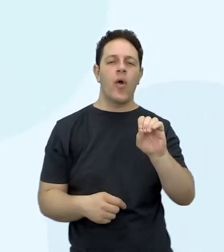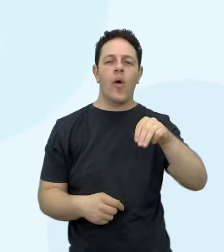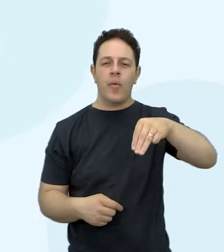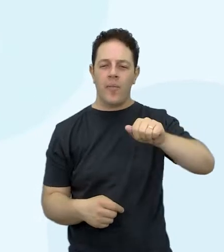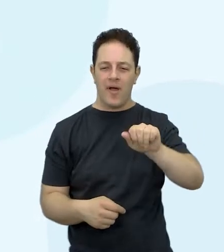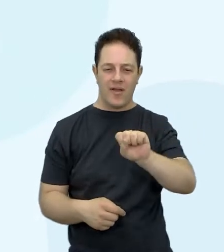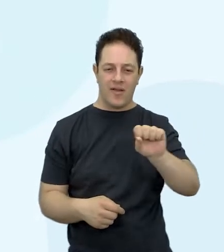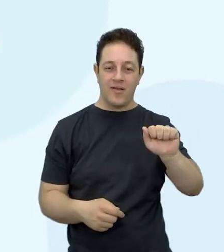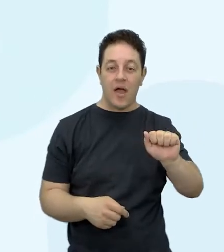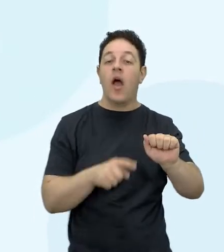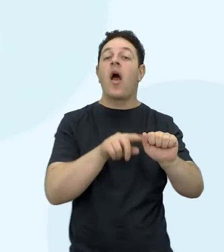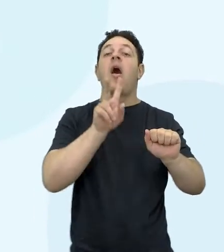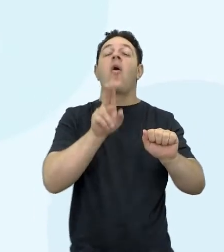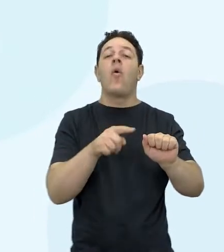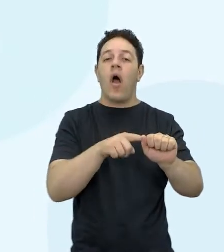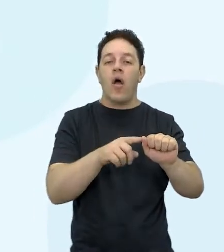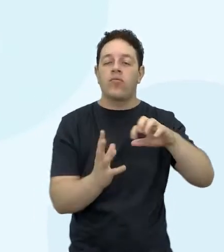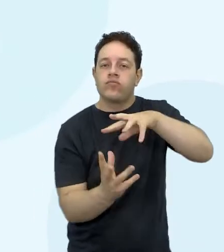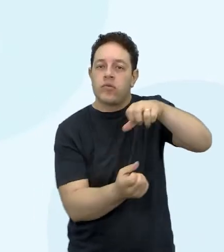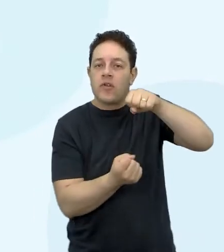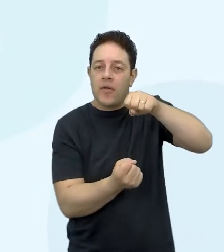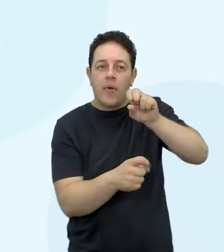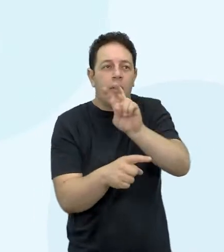dessa matéria.